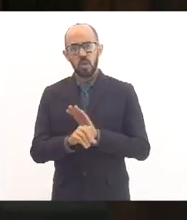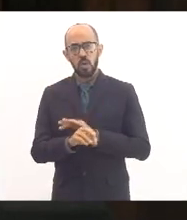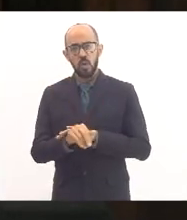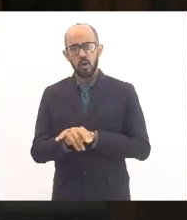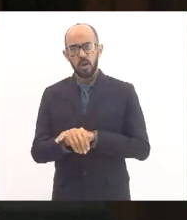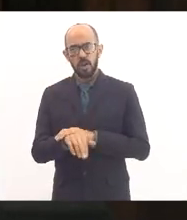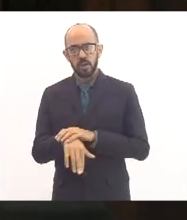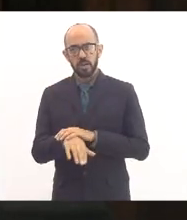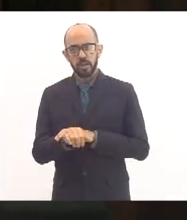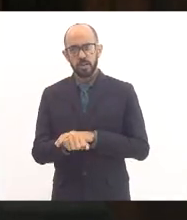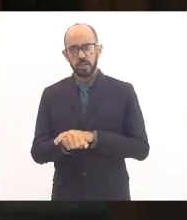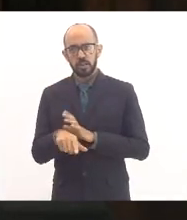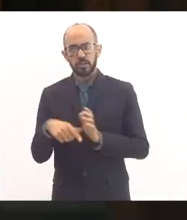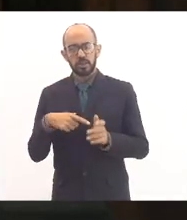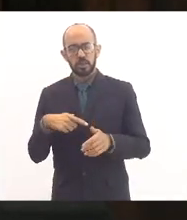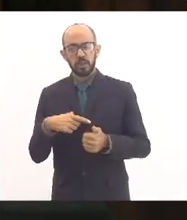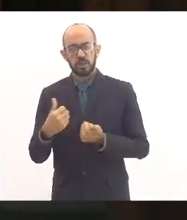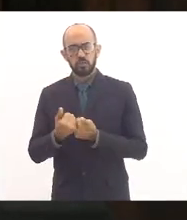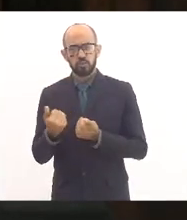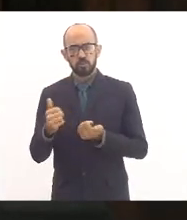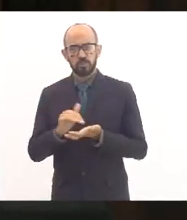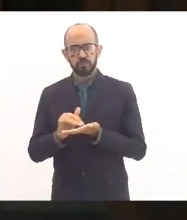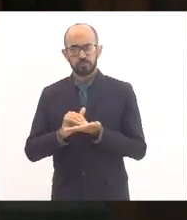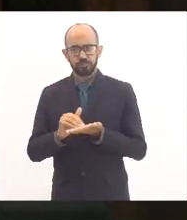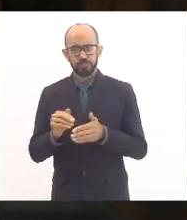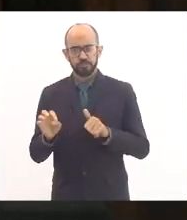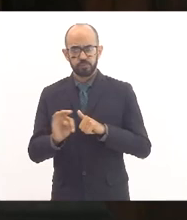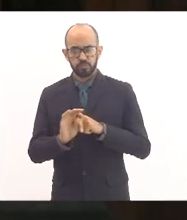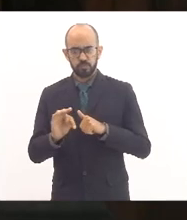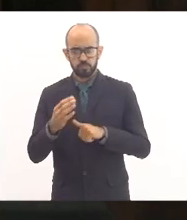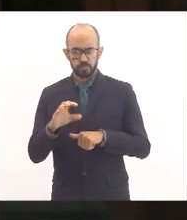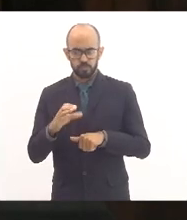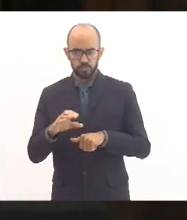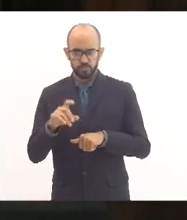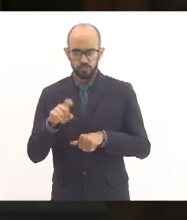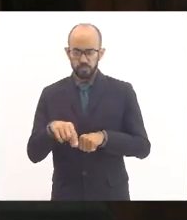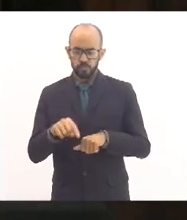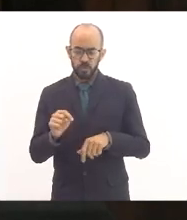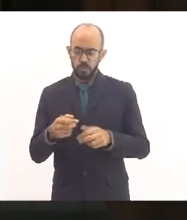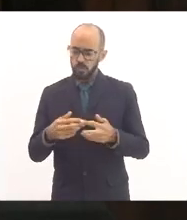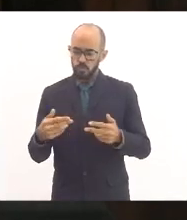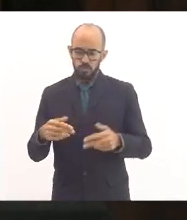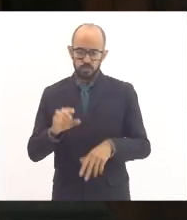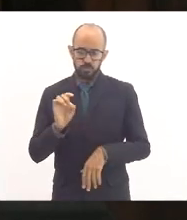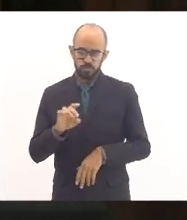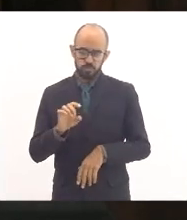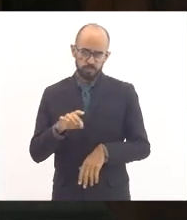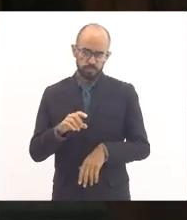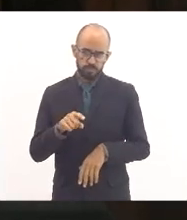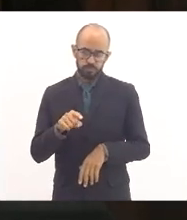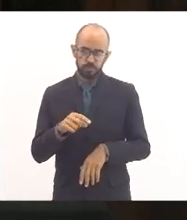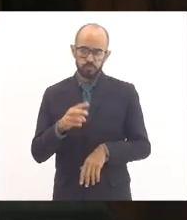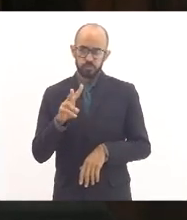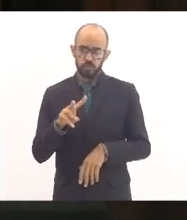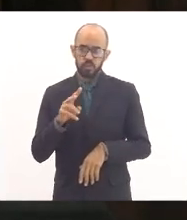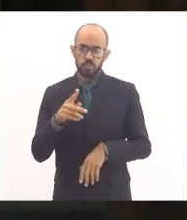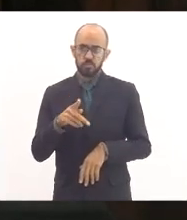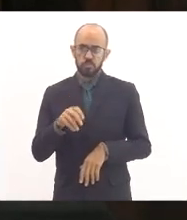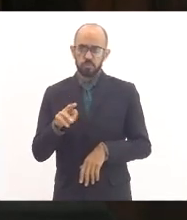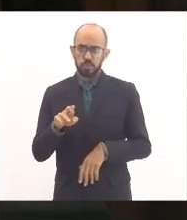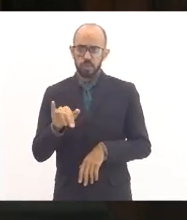superintendência de polícia técnico-científica Esse sim é um pleito específico né dois dois peritos criminais